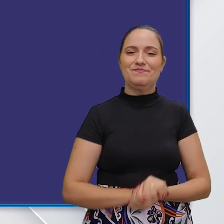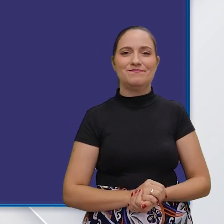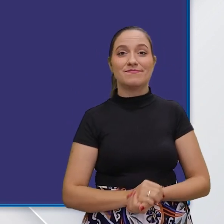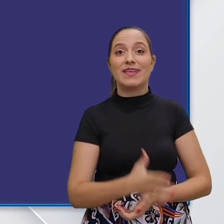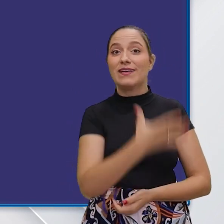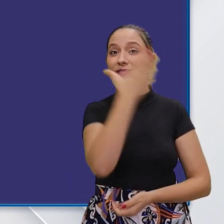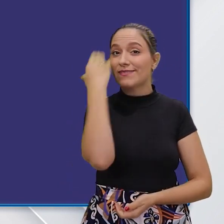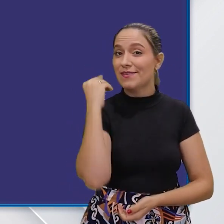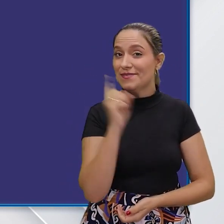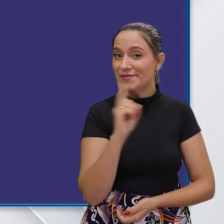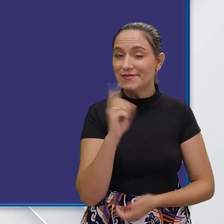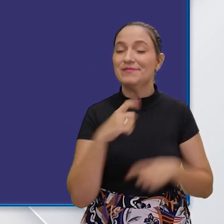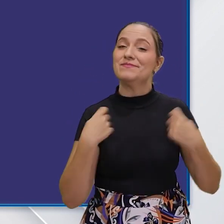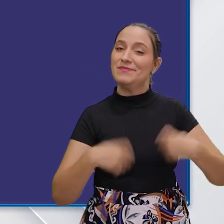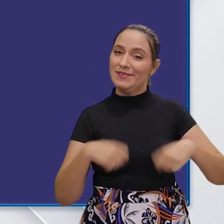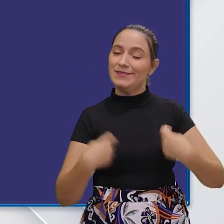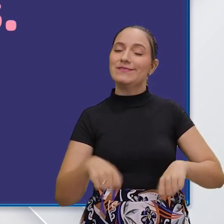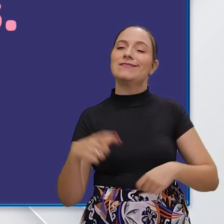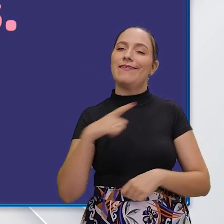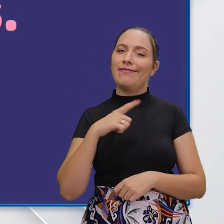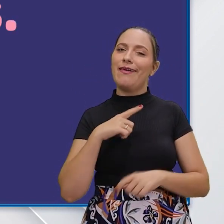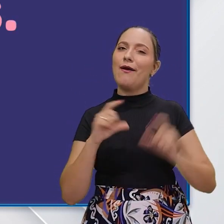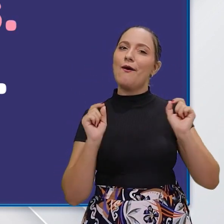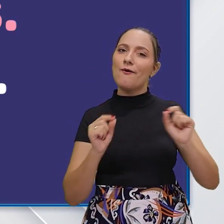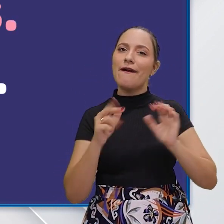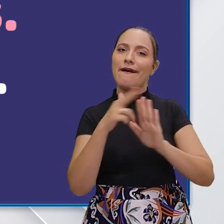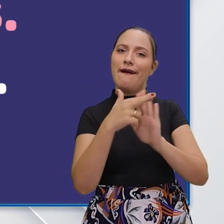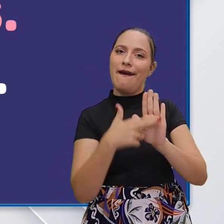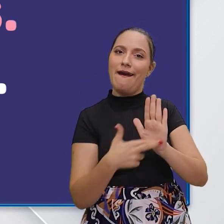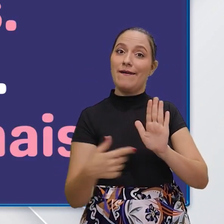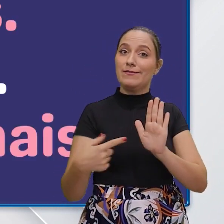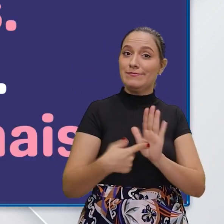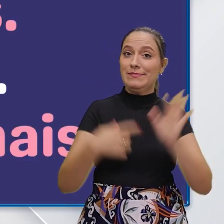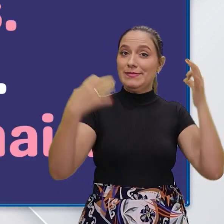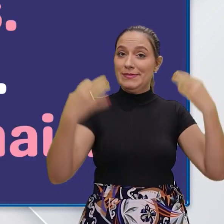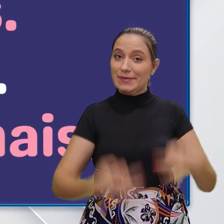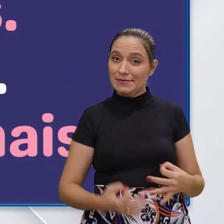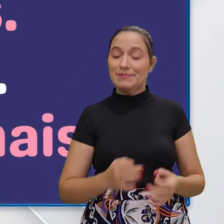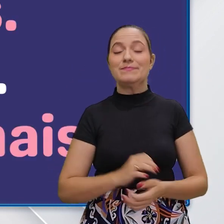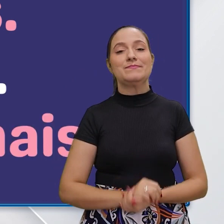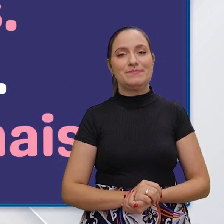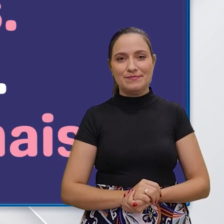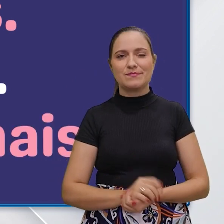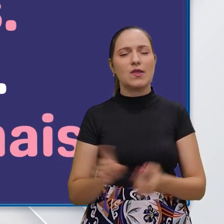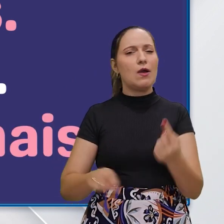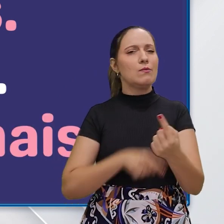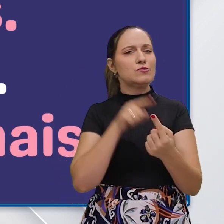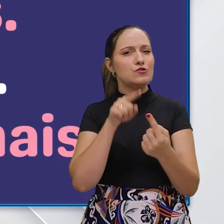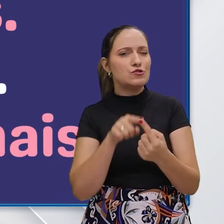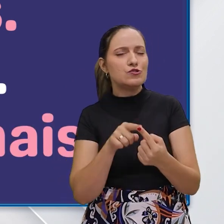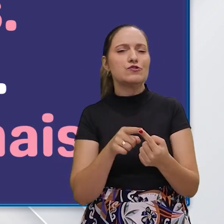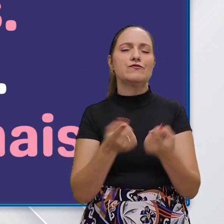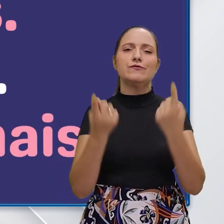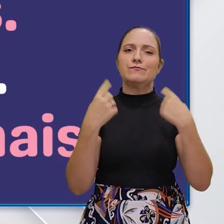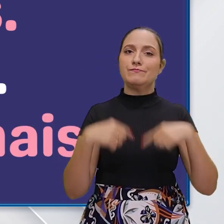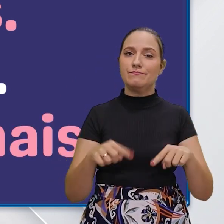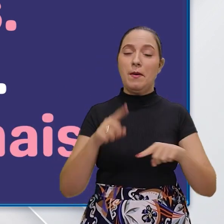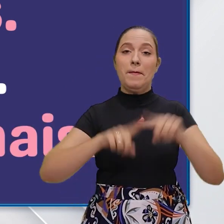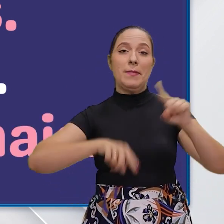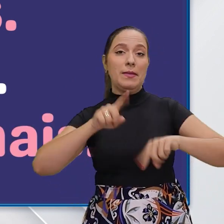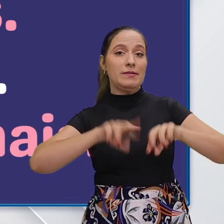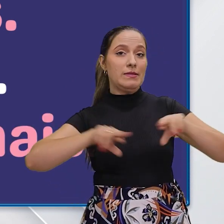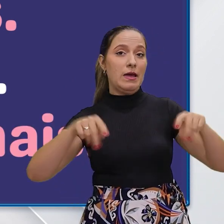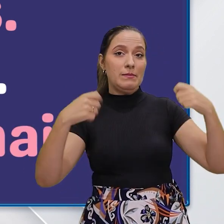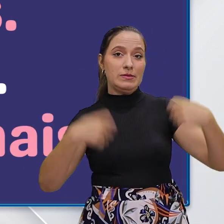Não esqueça de seguir as partes que compõem as regras de um jogo: o objetivo,